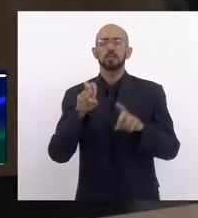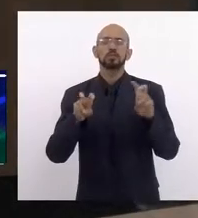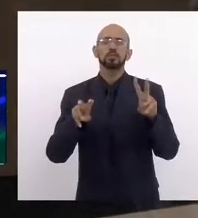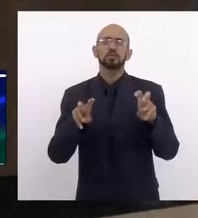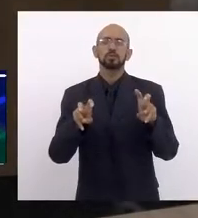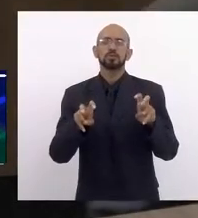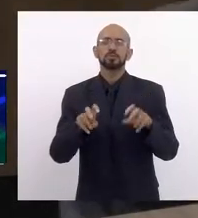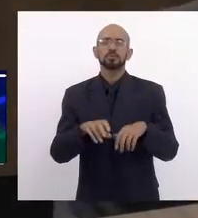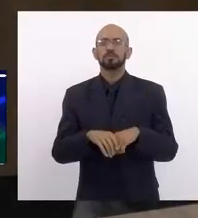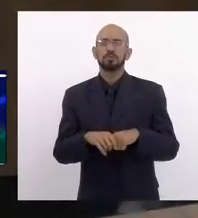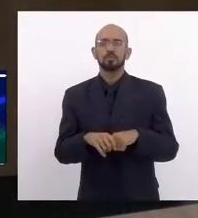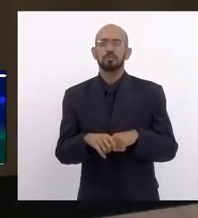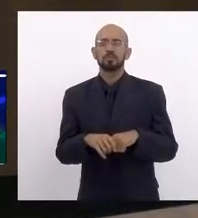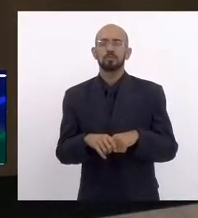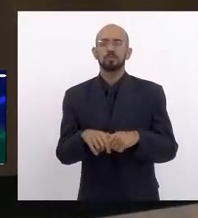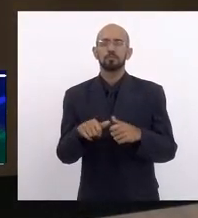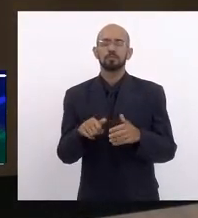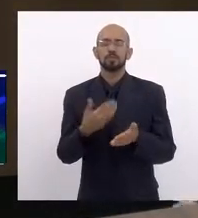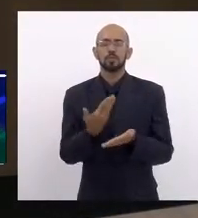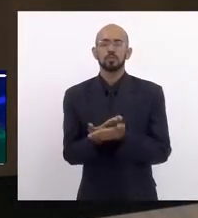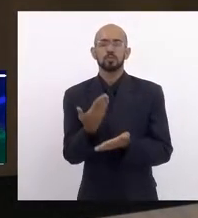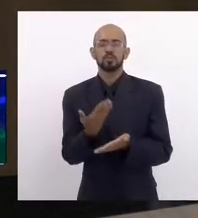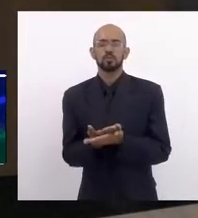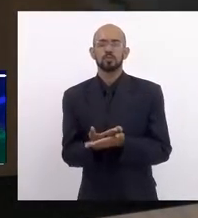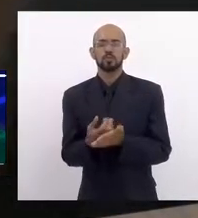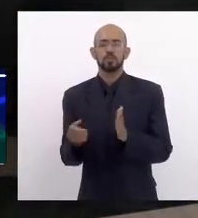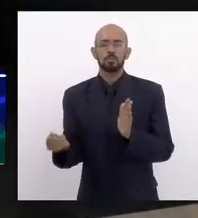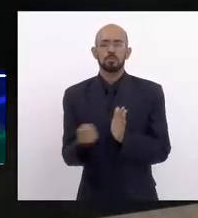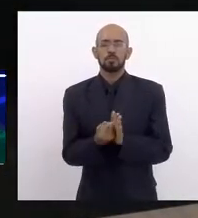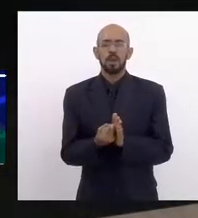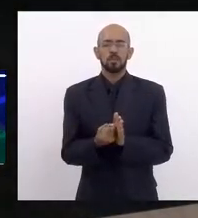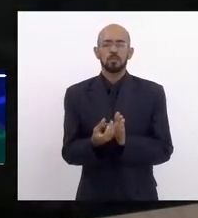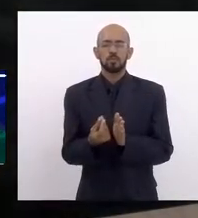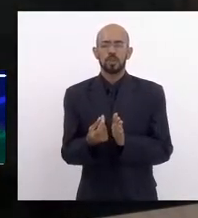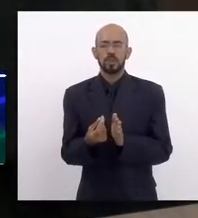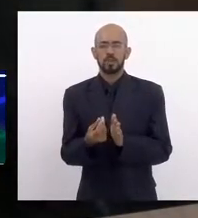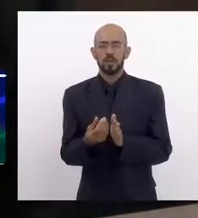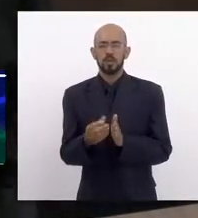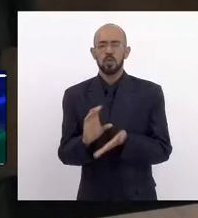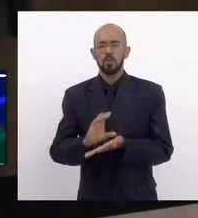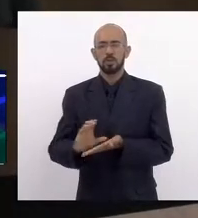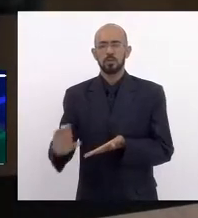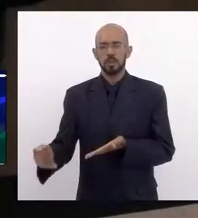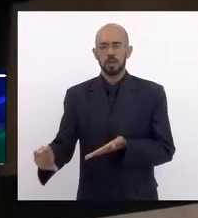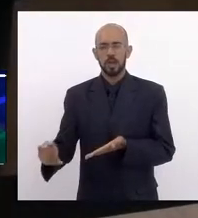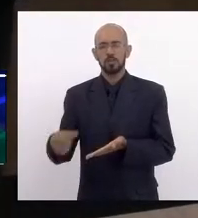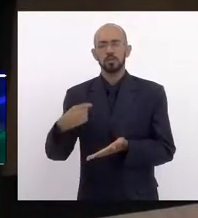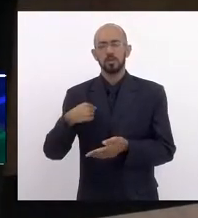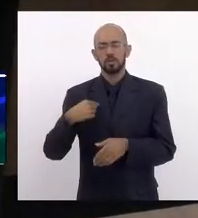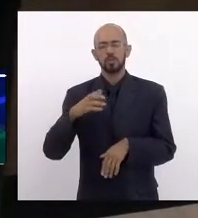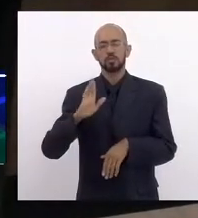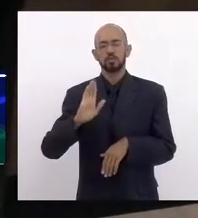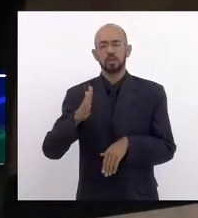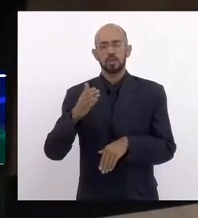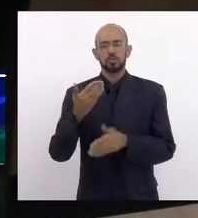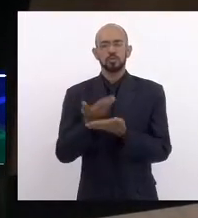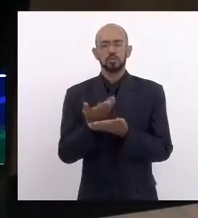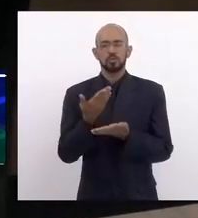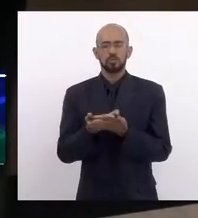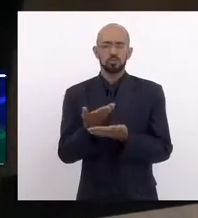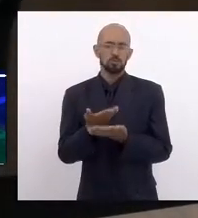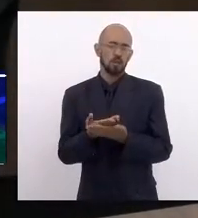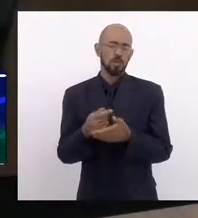respeito ao estudo do impacto financeiro orçamentário, que eu já tinha também